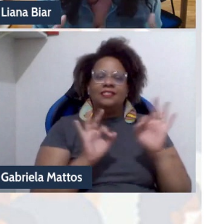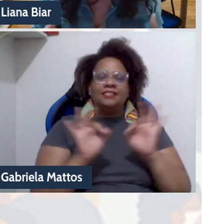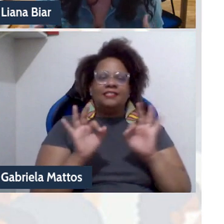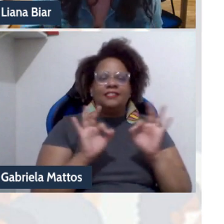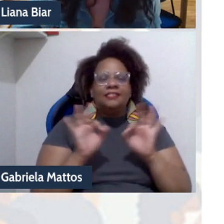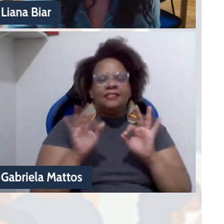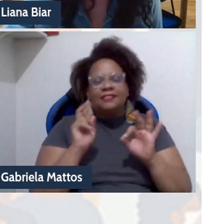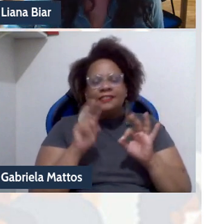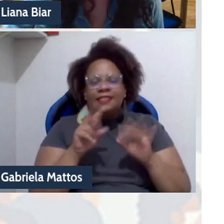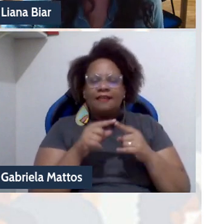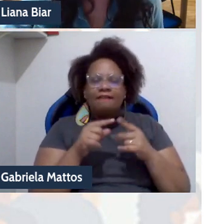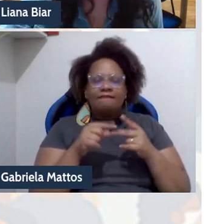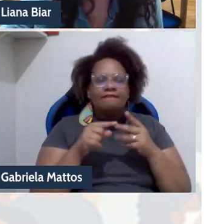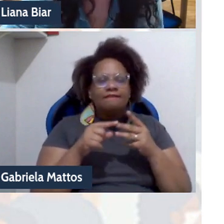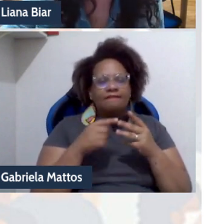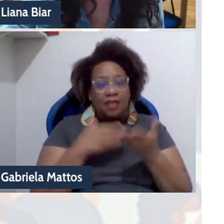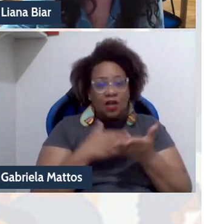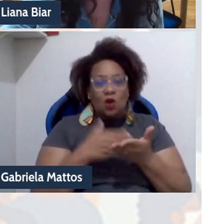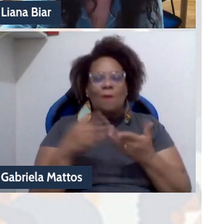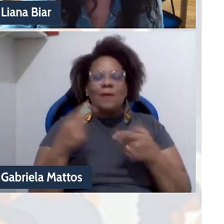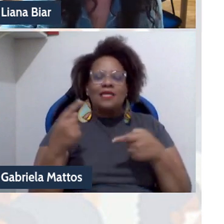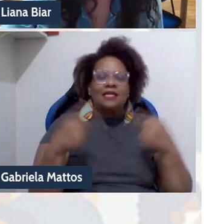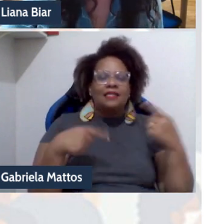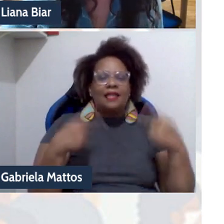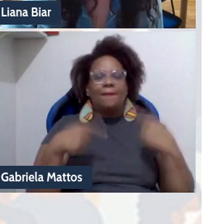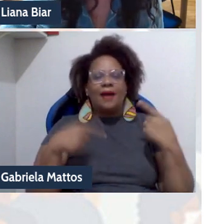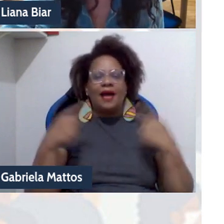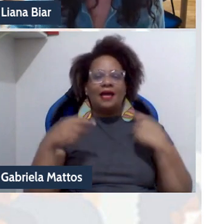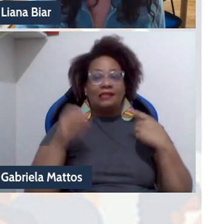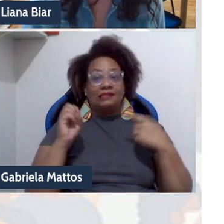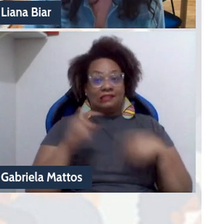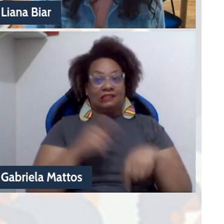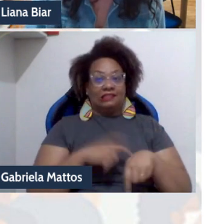gente lançar para o debate, se a gente tiver tempo.